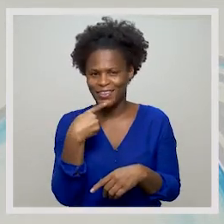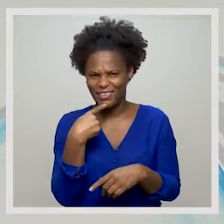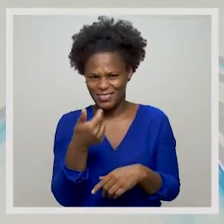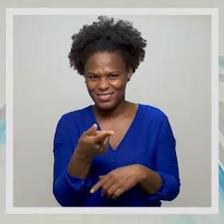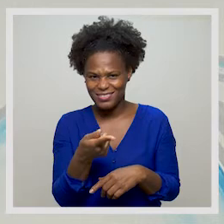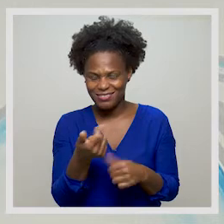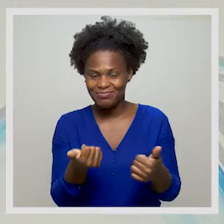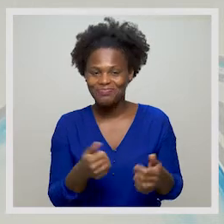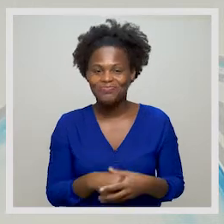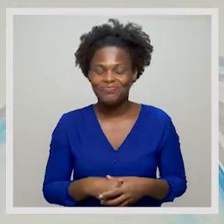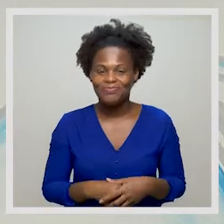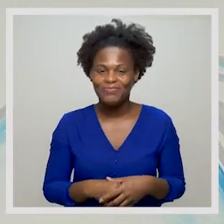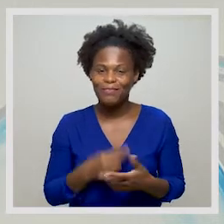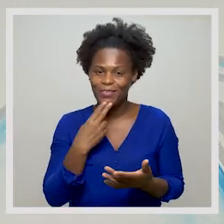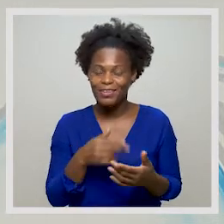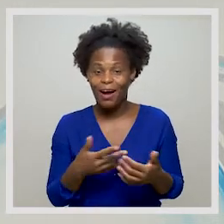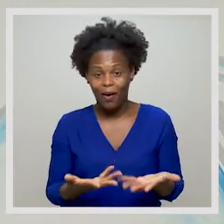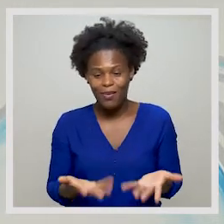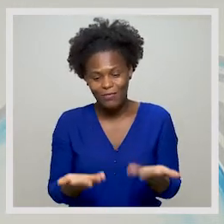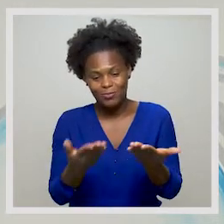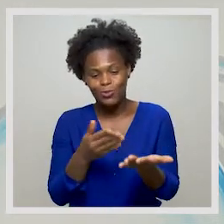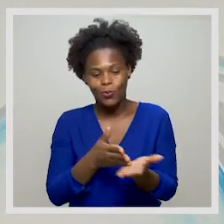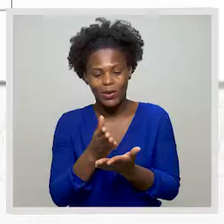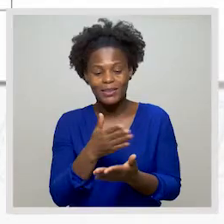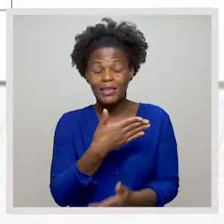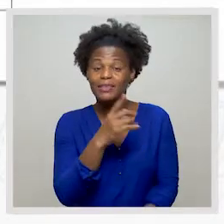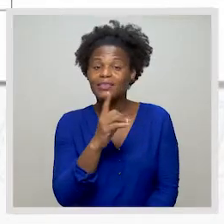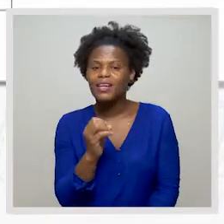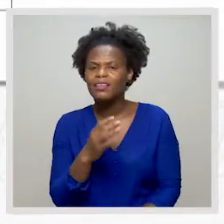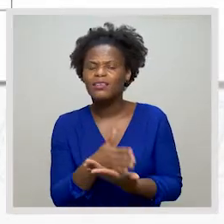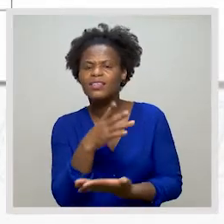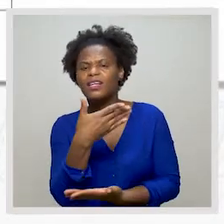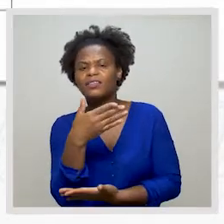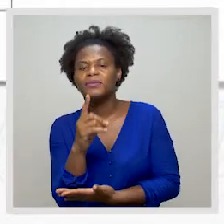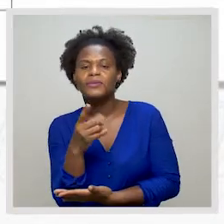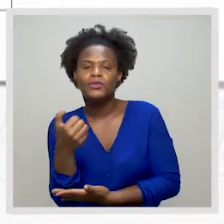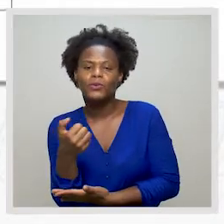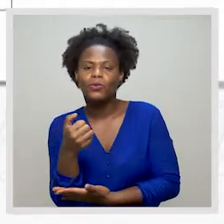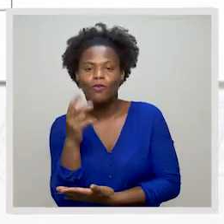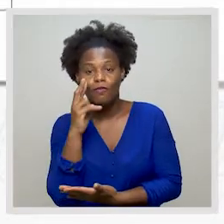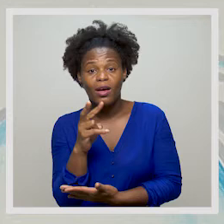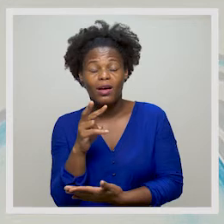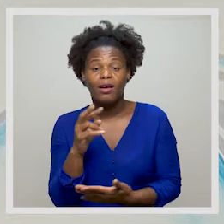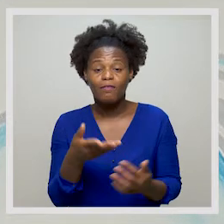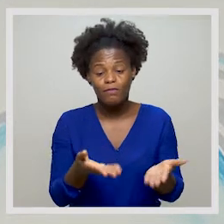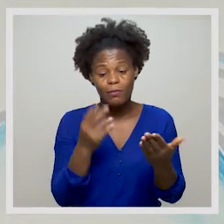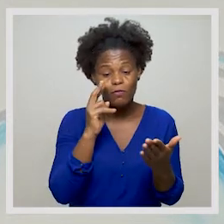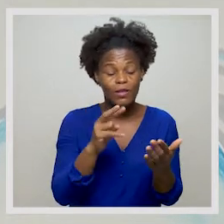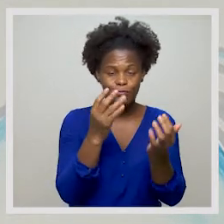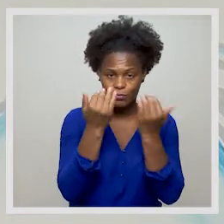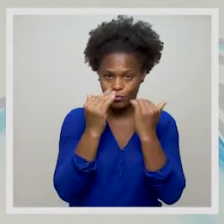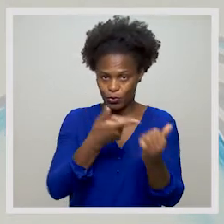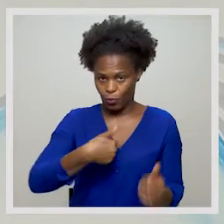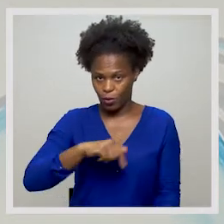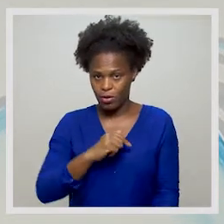Estão a entender? Correto. Então, vamos continuar. De 160 a 165. Vamos verificar os